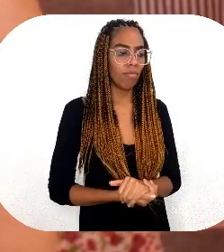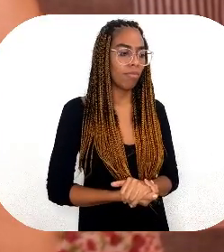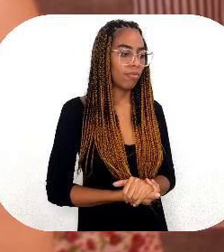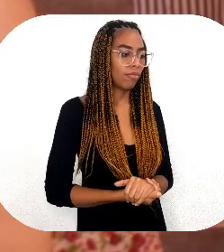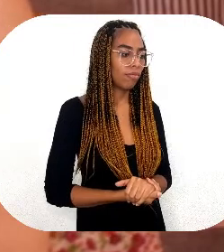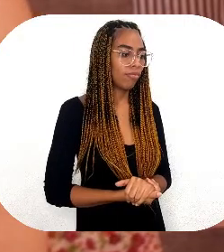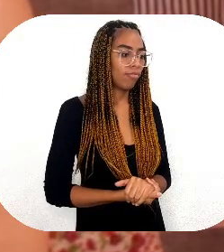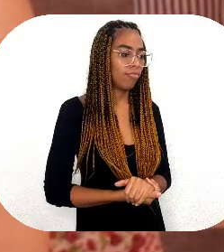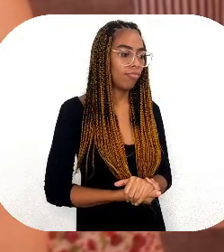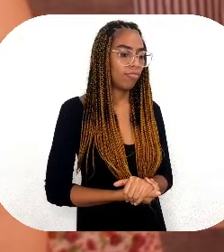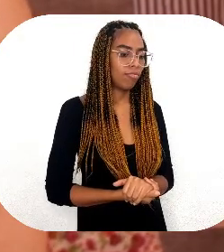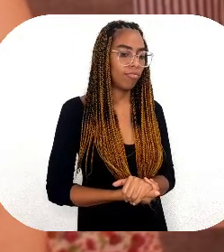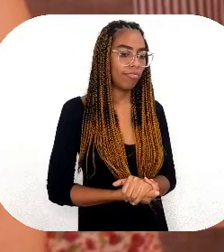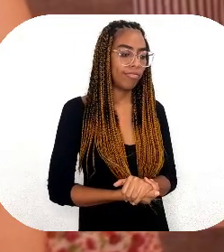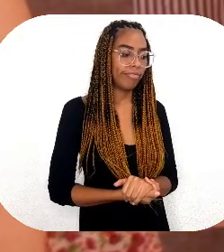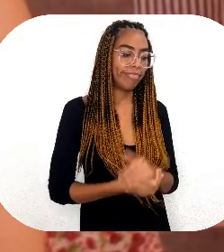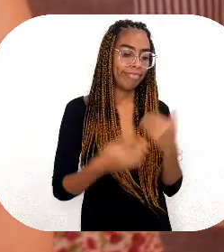Vazio.